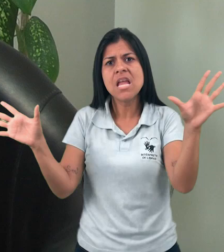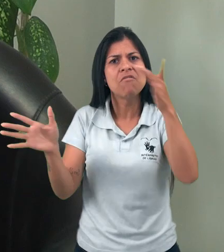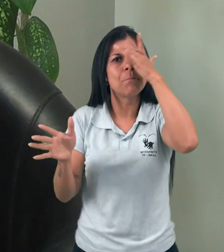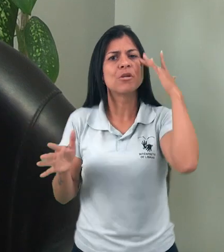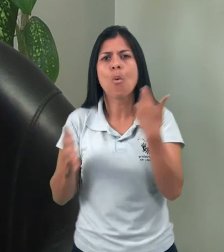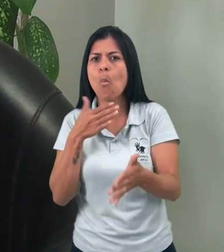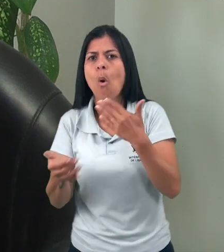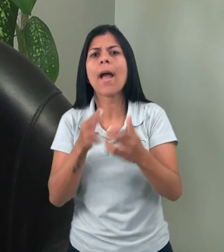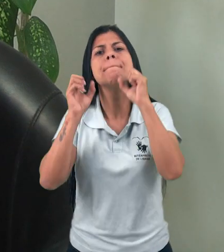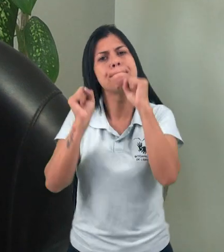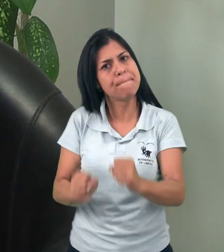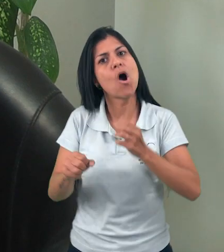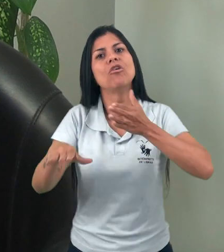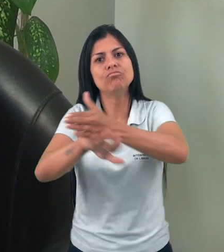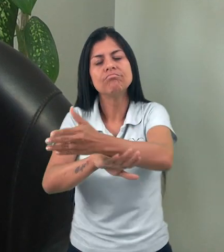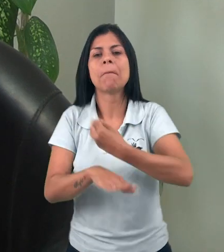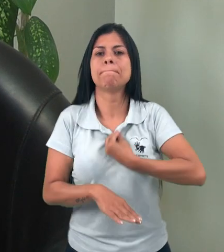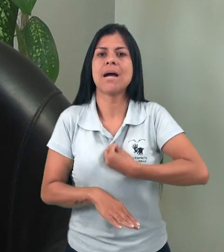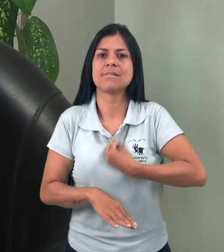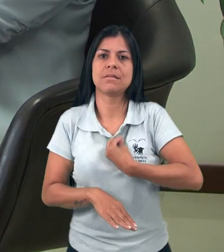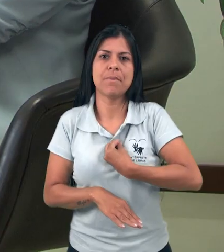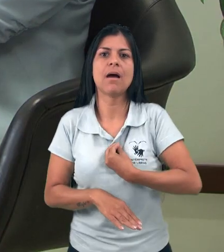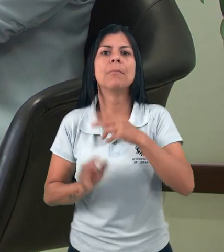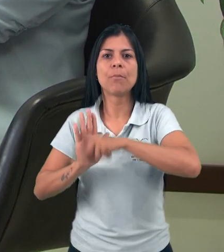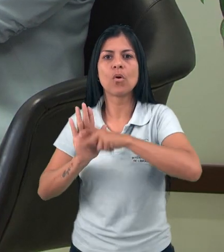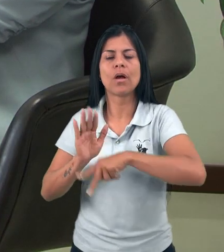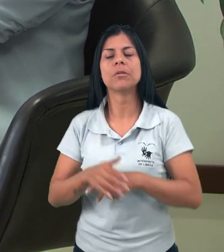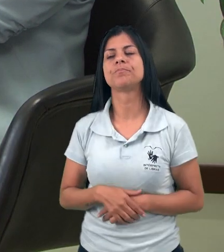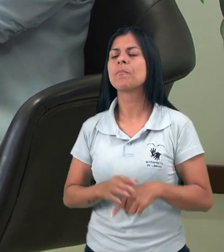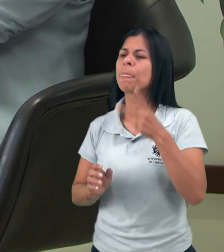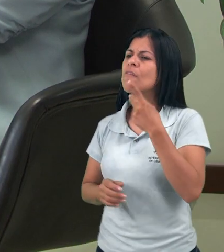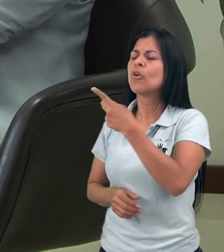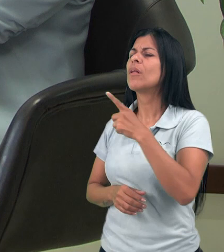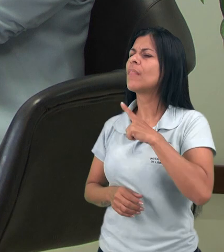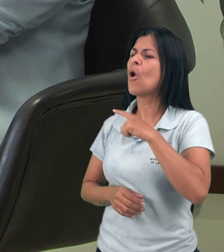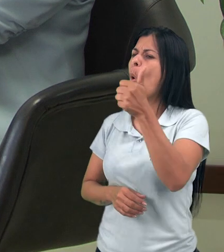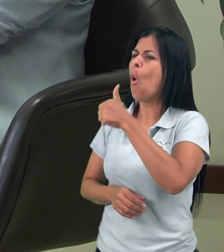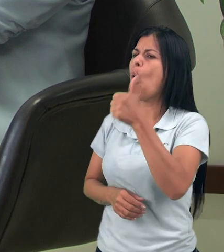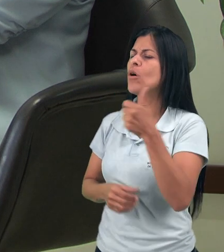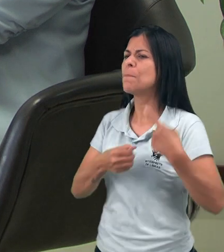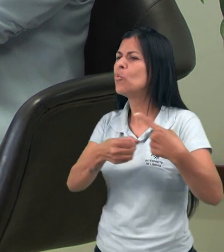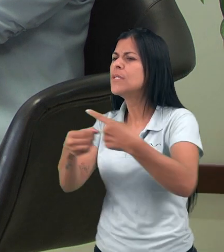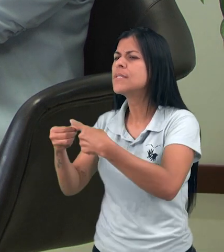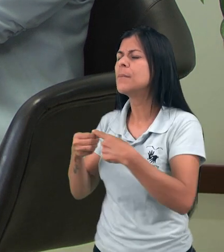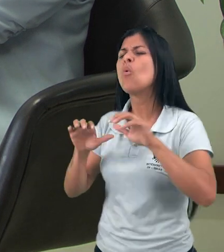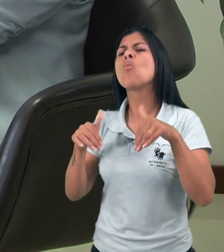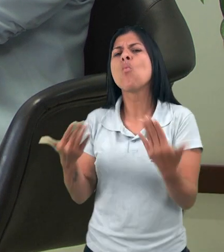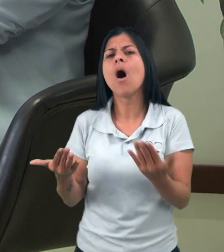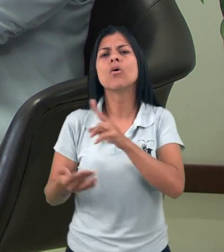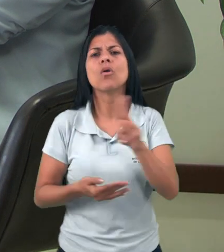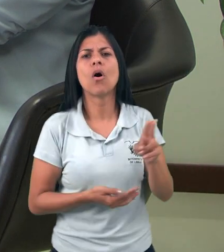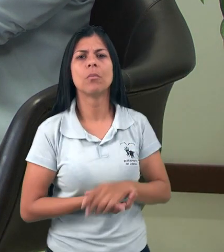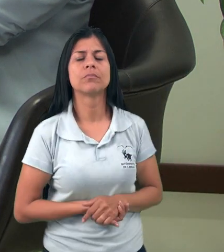as pessoas são passíveis de atendimento no PAD. E você citou que são 11 municípios atendidos, né? Quais